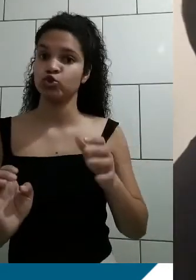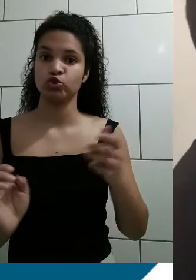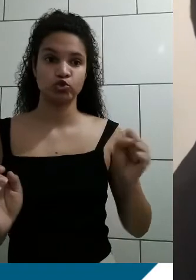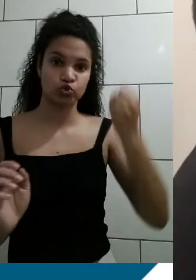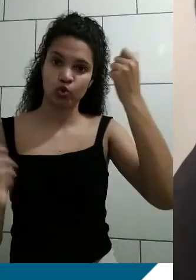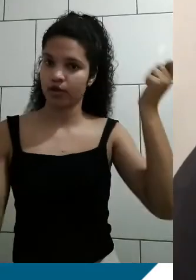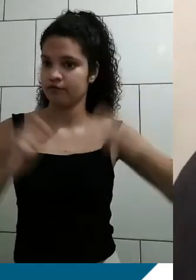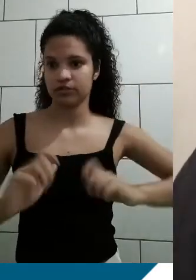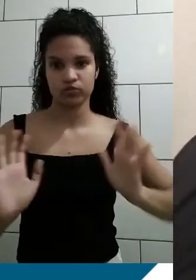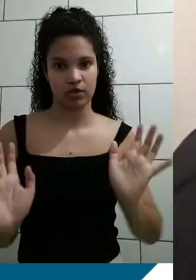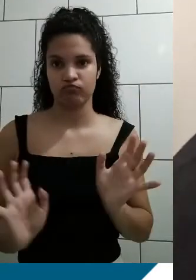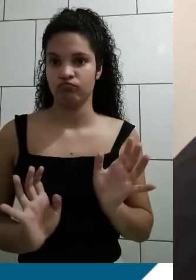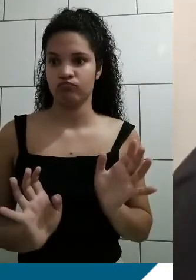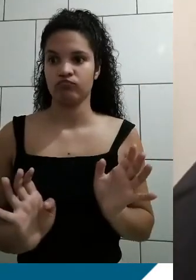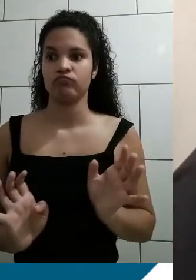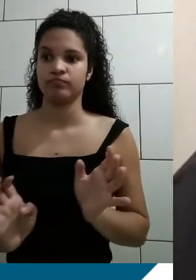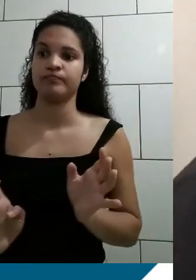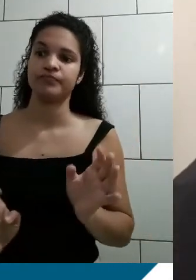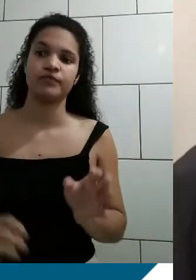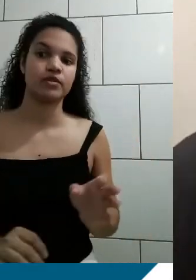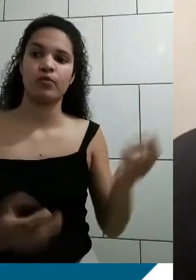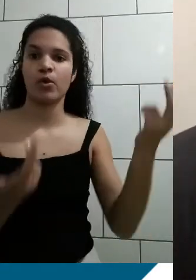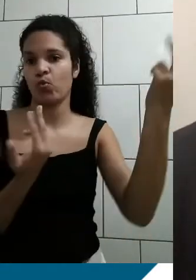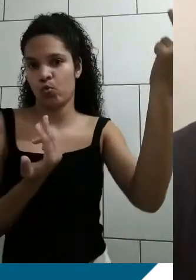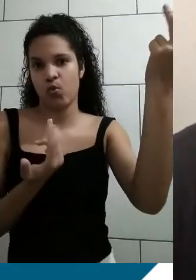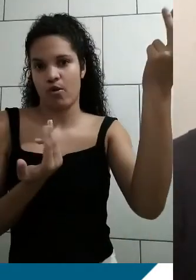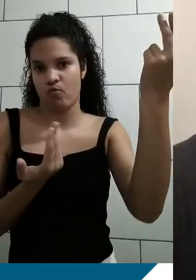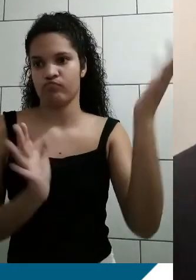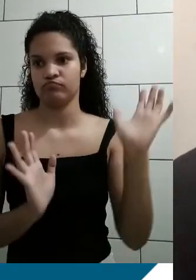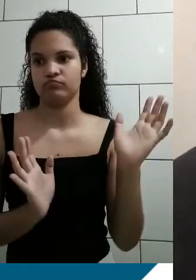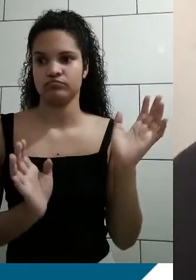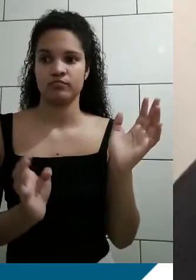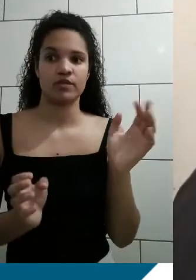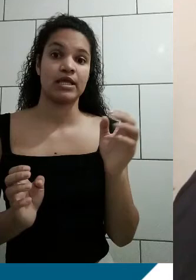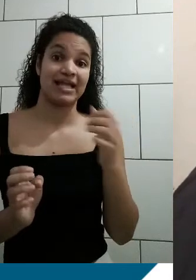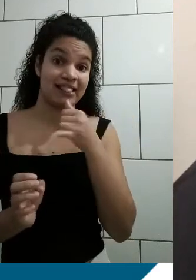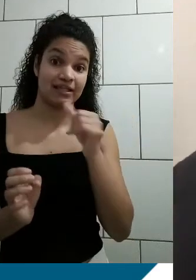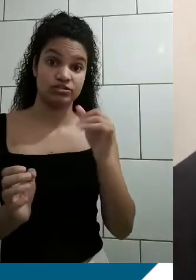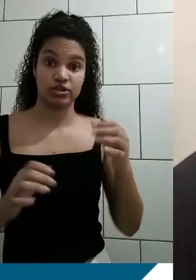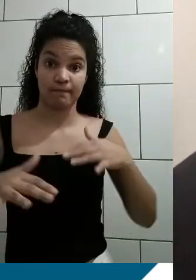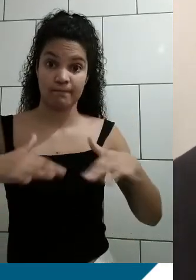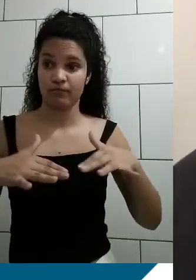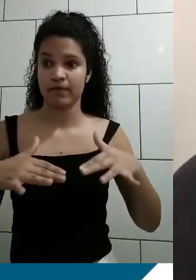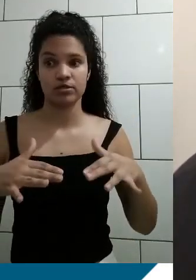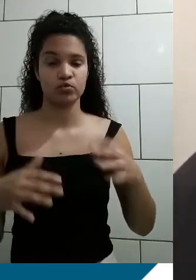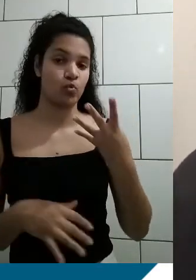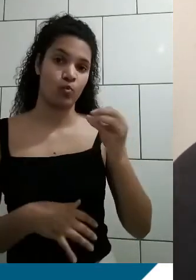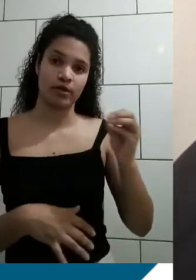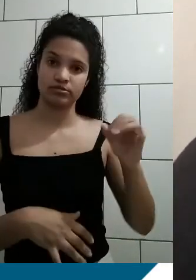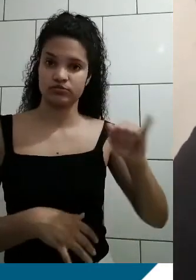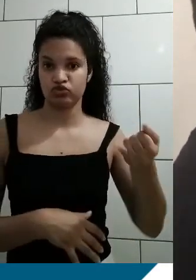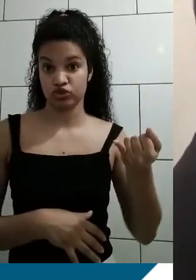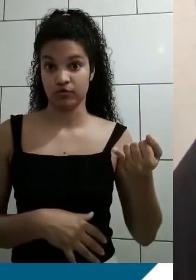energia mecânica antes vale 400 joules. Como ele pede para desprezar a resistência do ar aí, ele considera essa queda